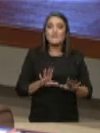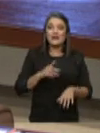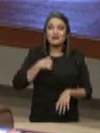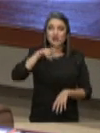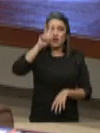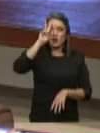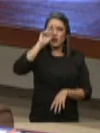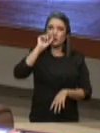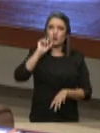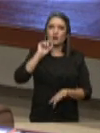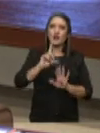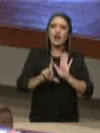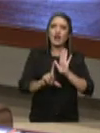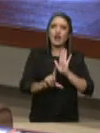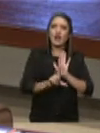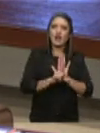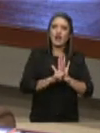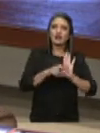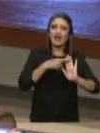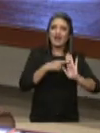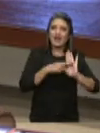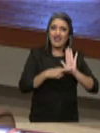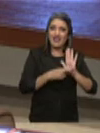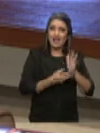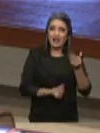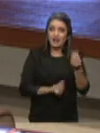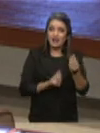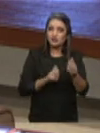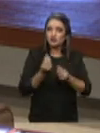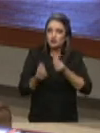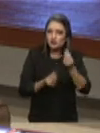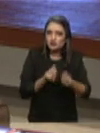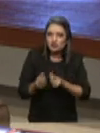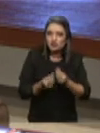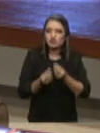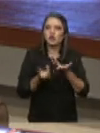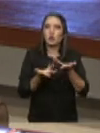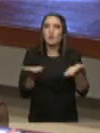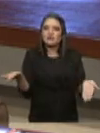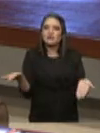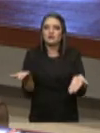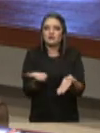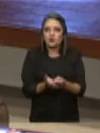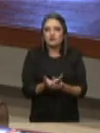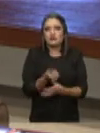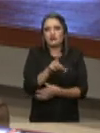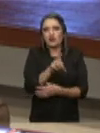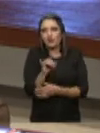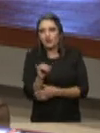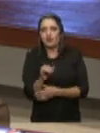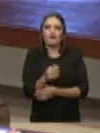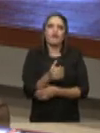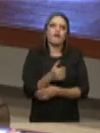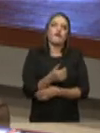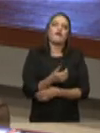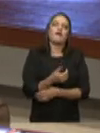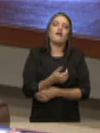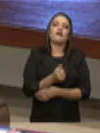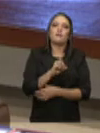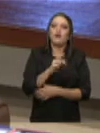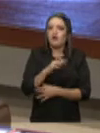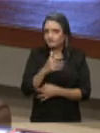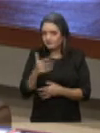que a lei que regula o controle concentrado de constitucionalidade, ela foi modificada para estabelecer que